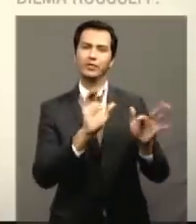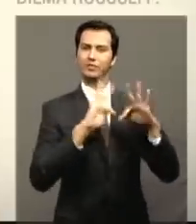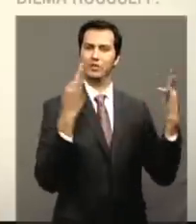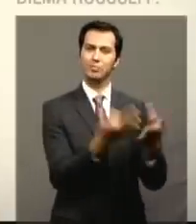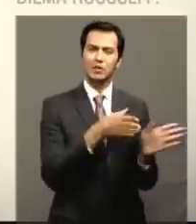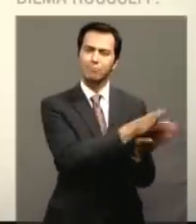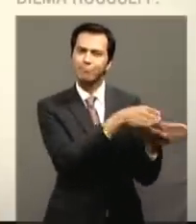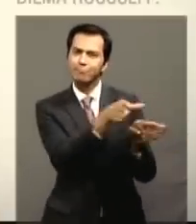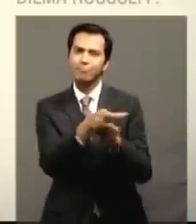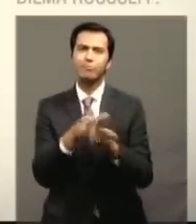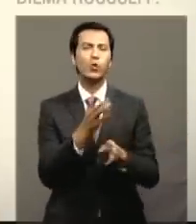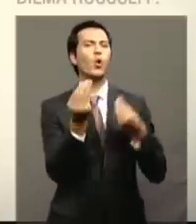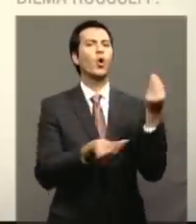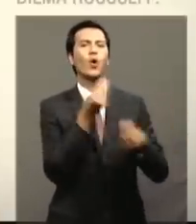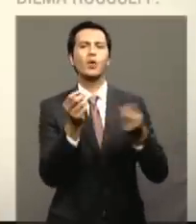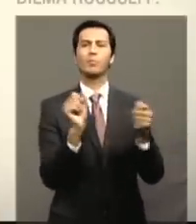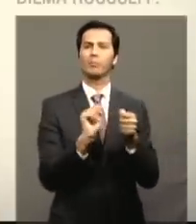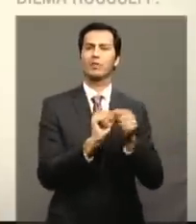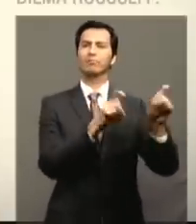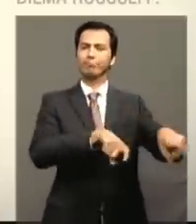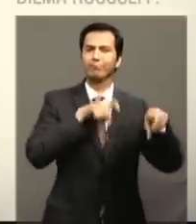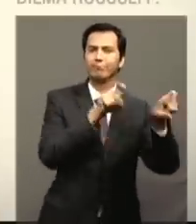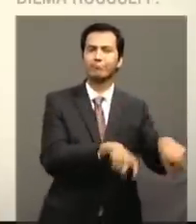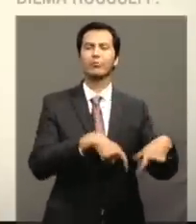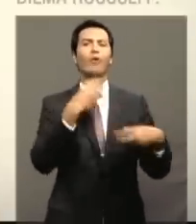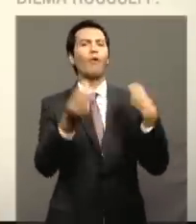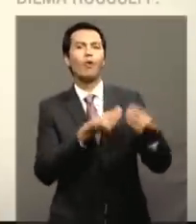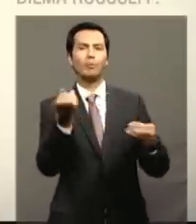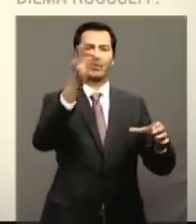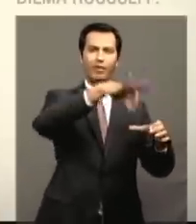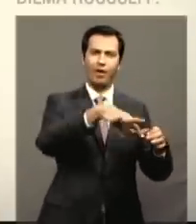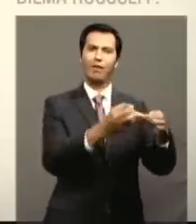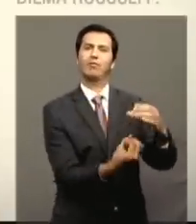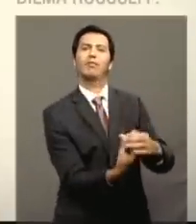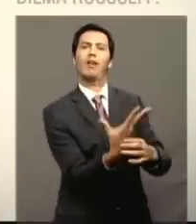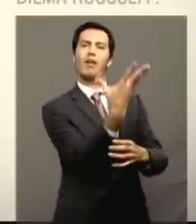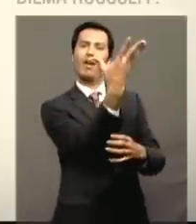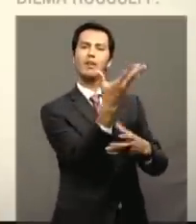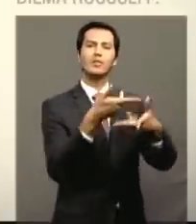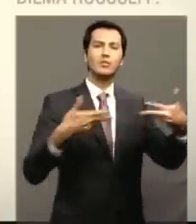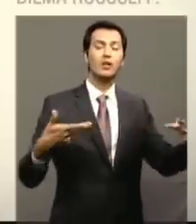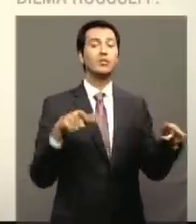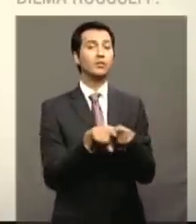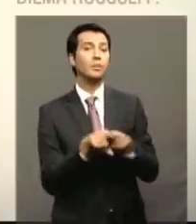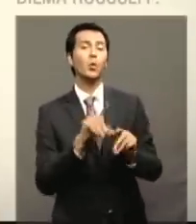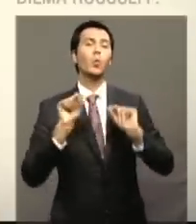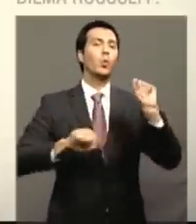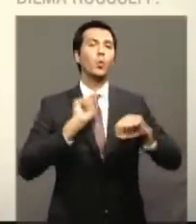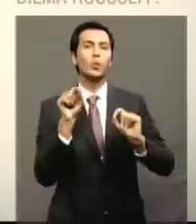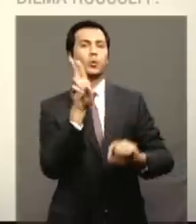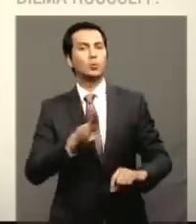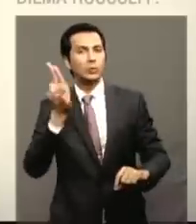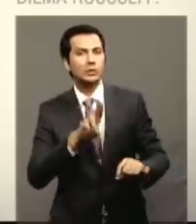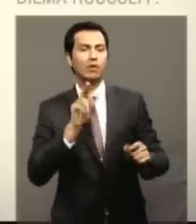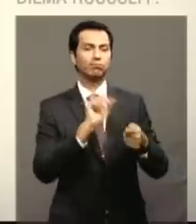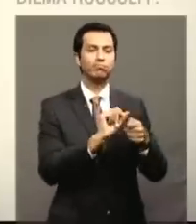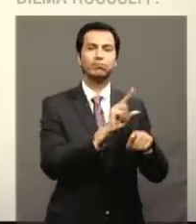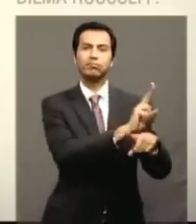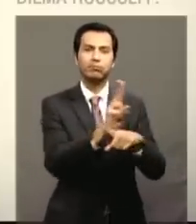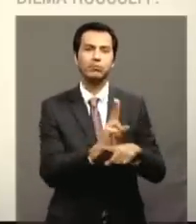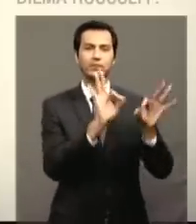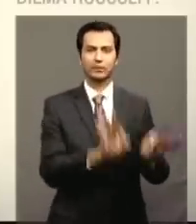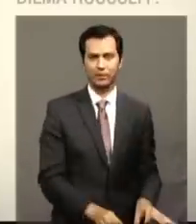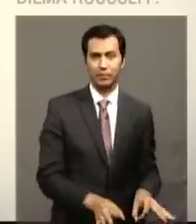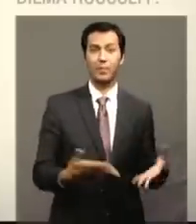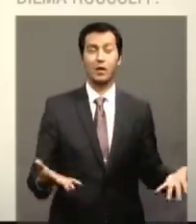orientações sobre as melhores técnicas de plantação e quais os equipamentos mais adequados além de